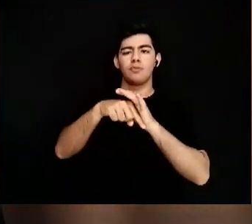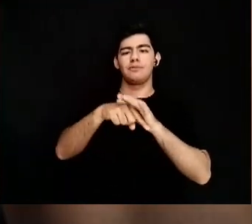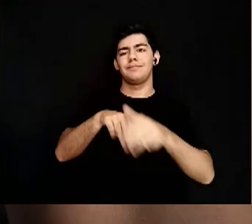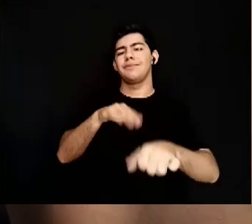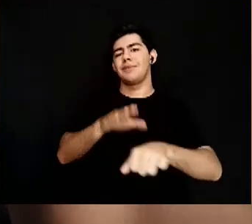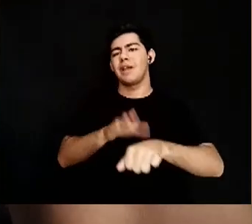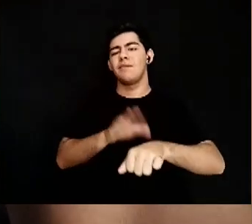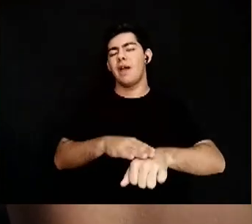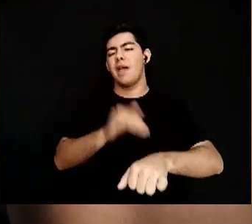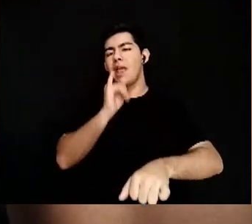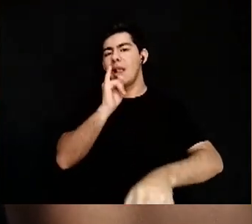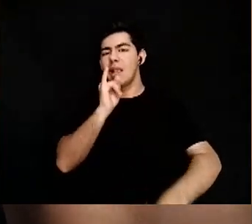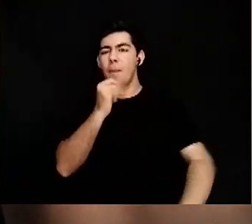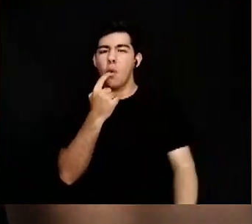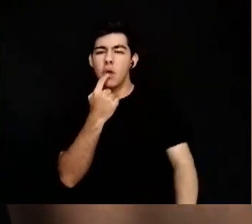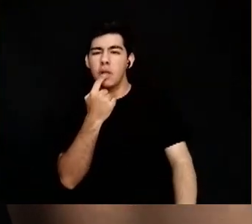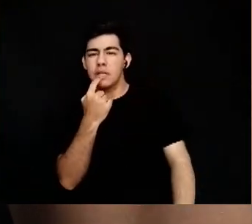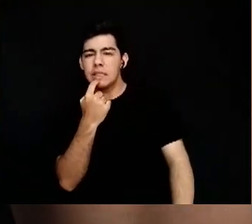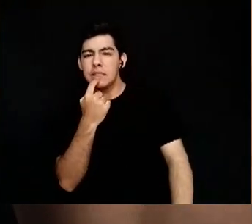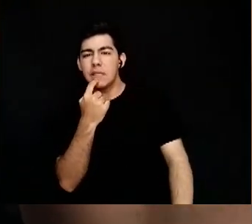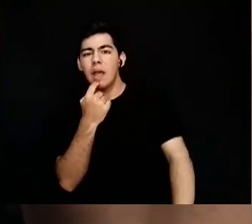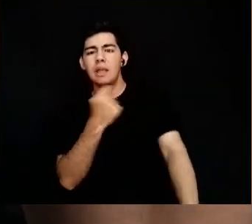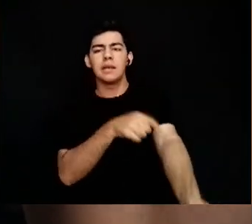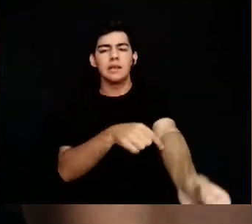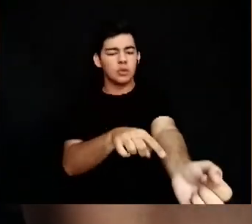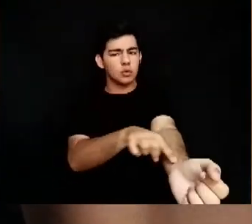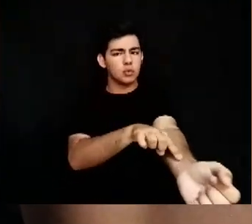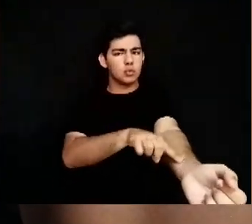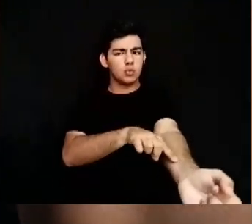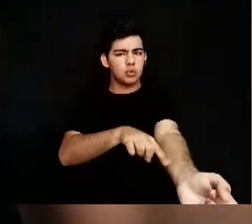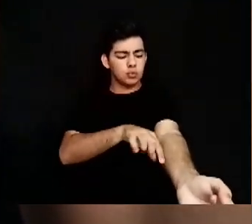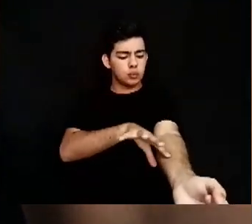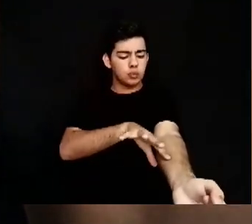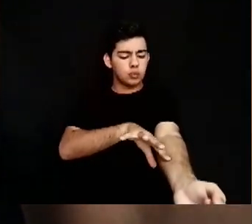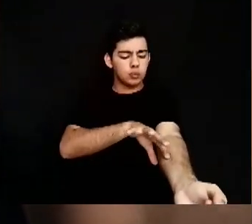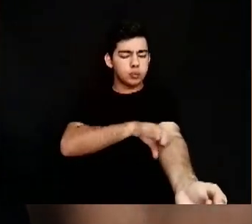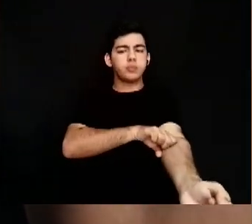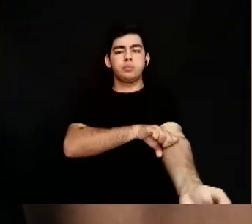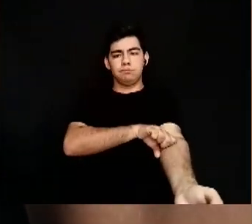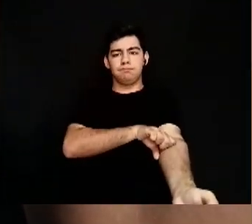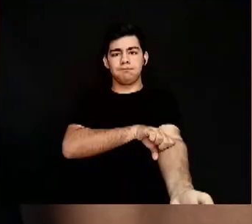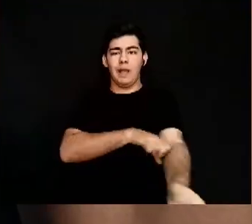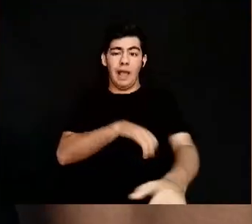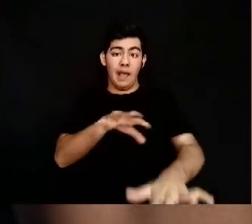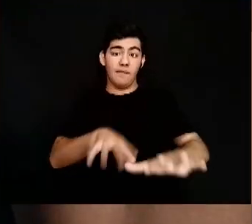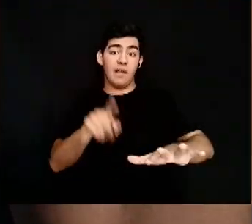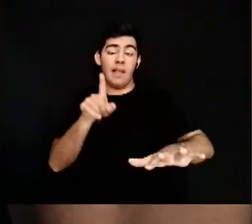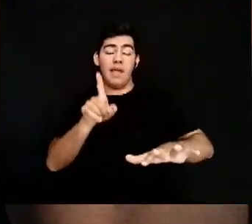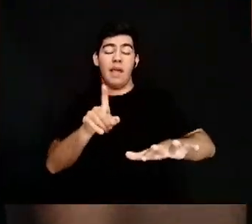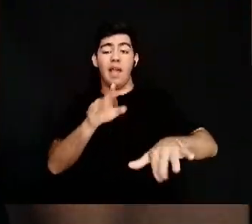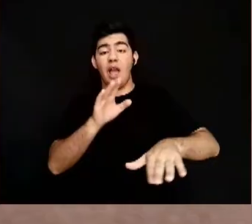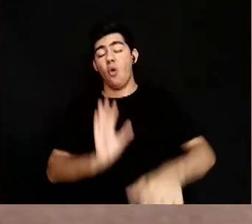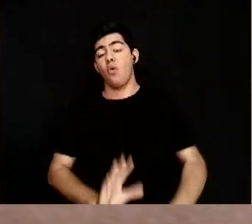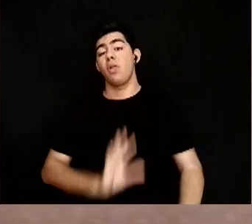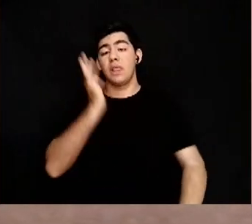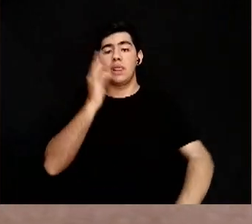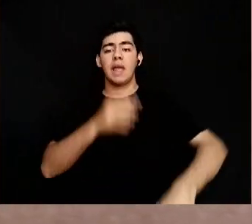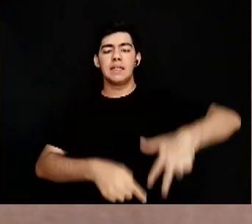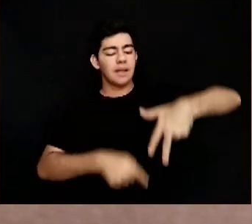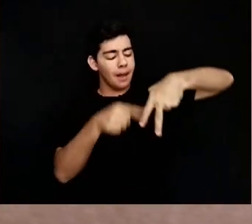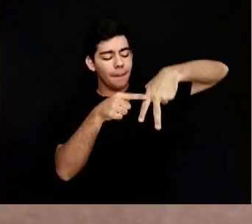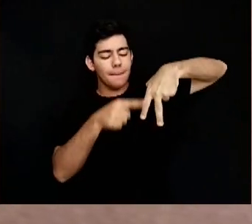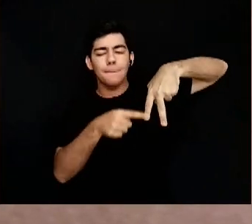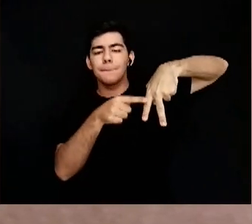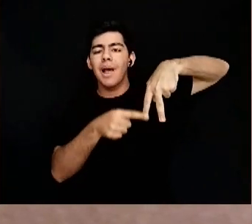quê? Formação de um coágulo de sangue dentro de uma veia profunda, na maioria das vezes em veias das pernas, né, em